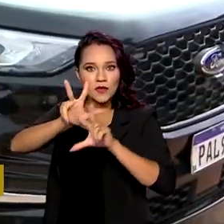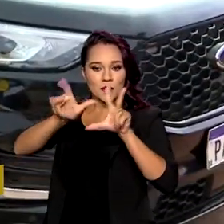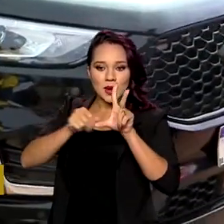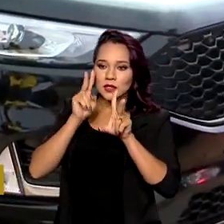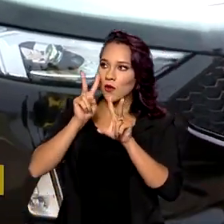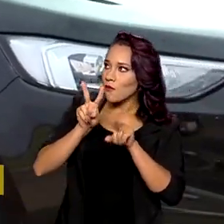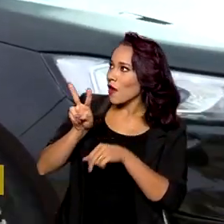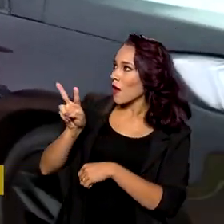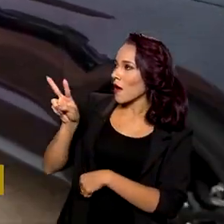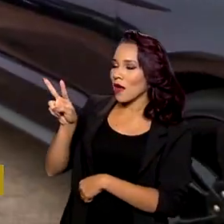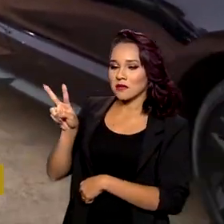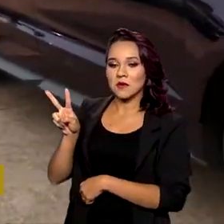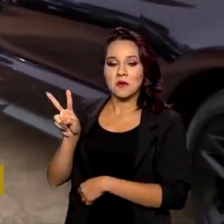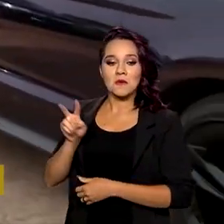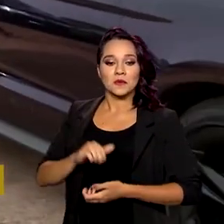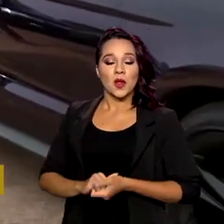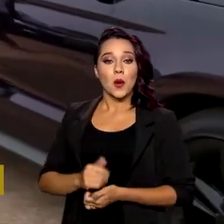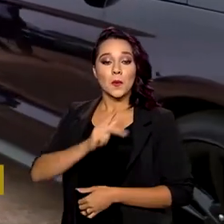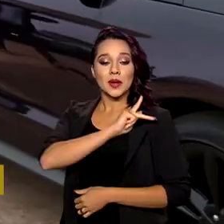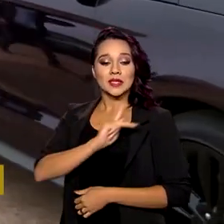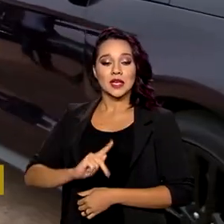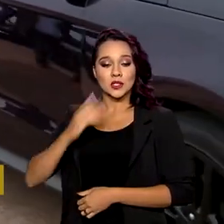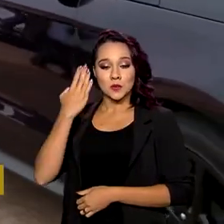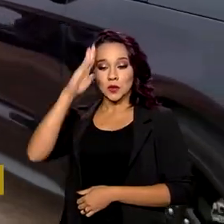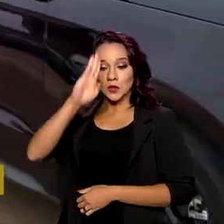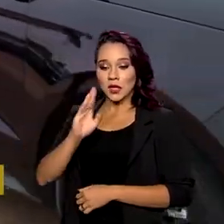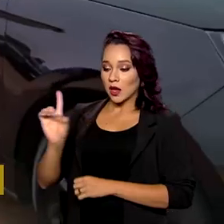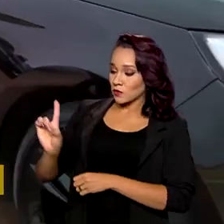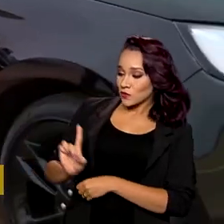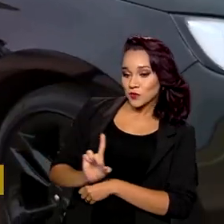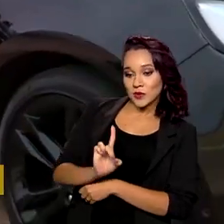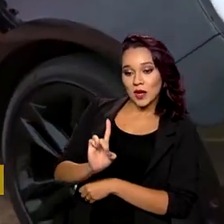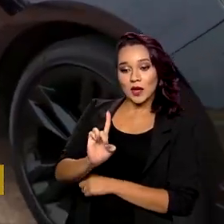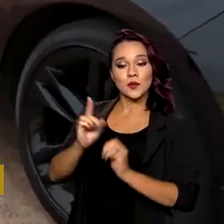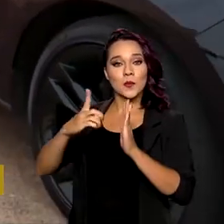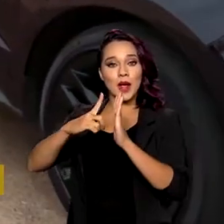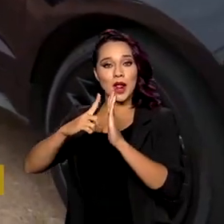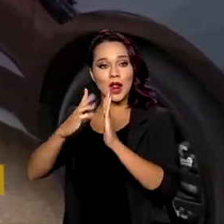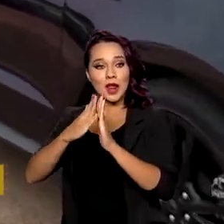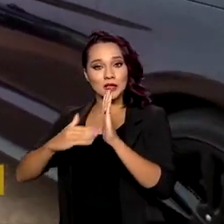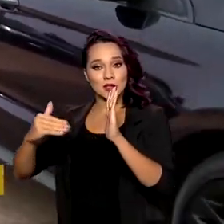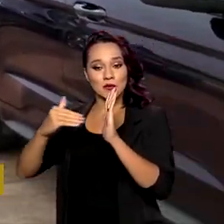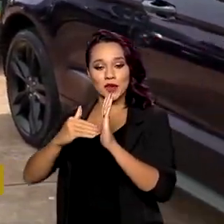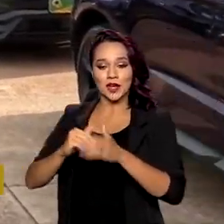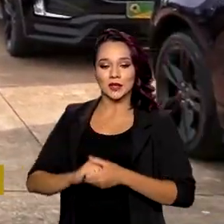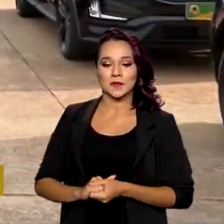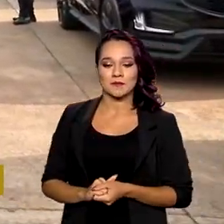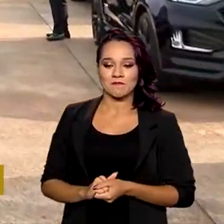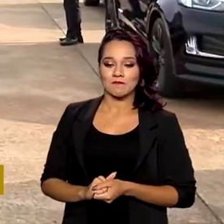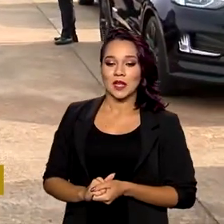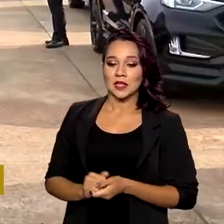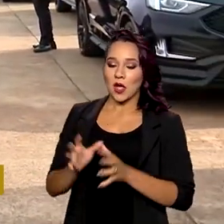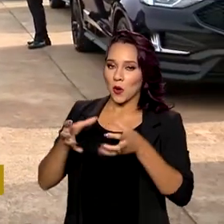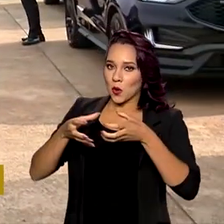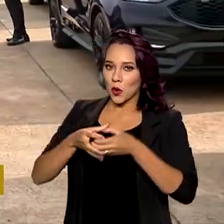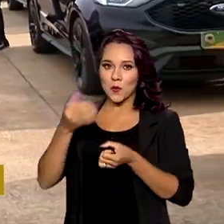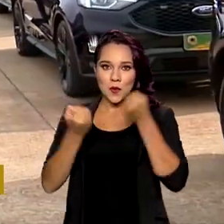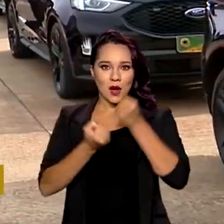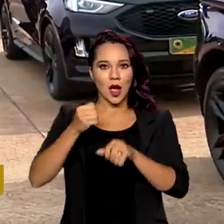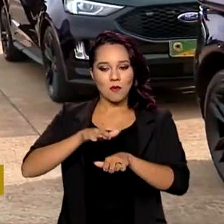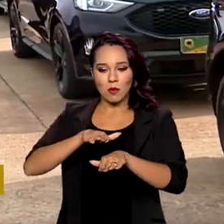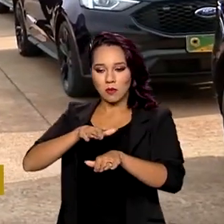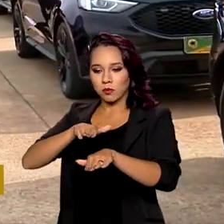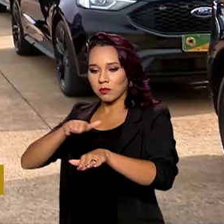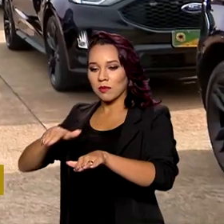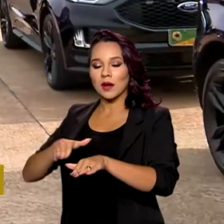exclusivas, você acompanha ali a saída do presidente do Palácio da Alvorada, ele está agora com o comboio saindo. Presidenciais. O